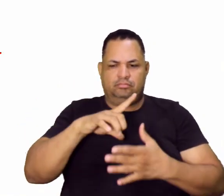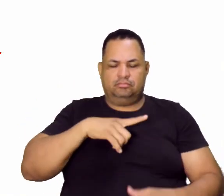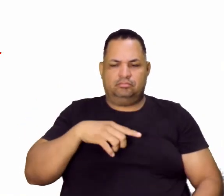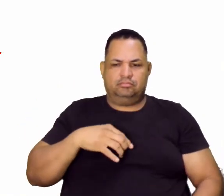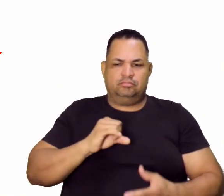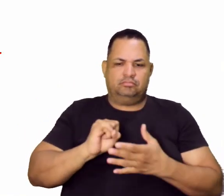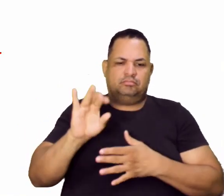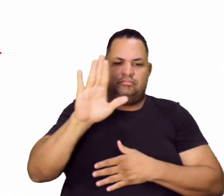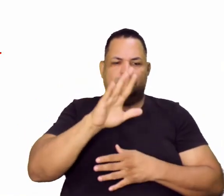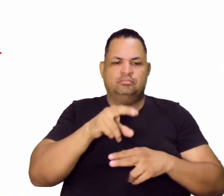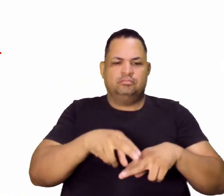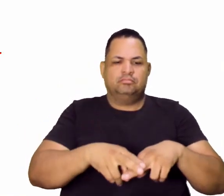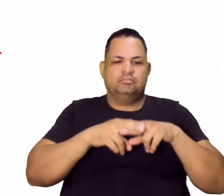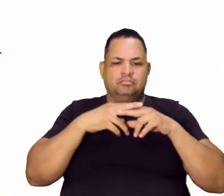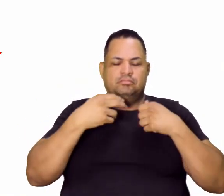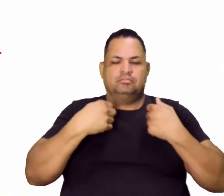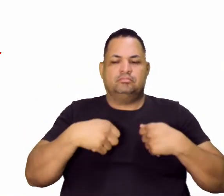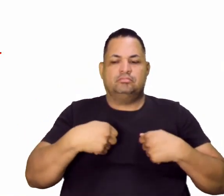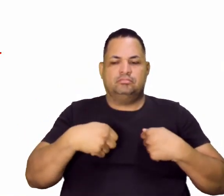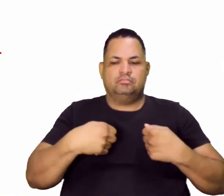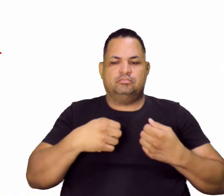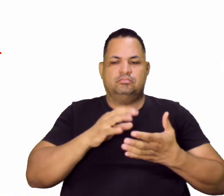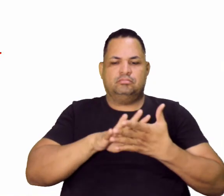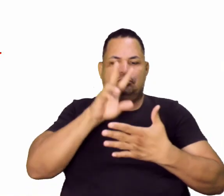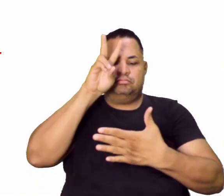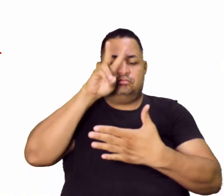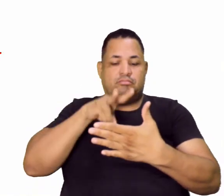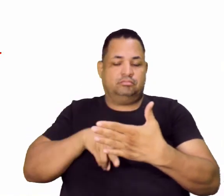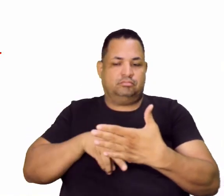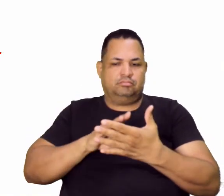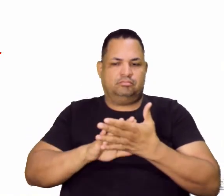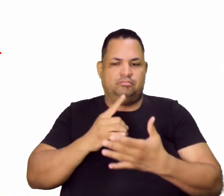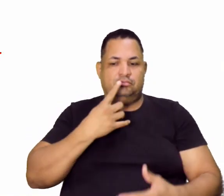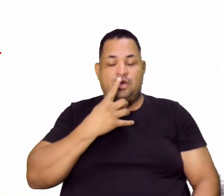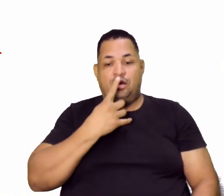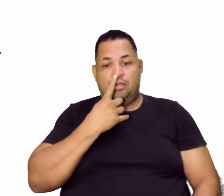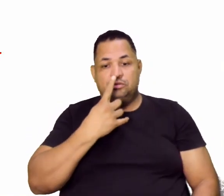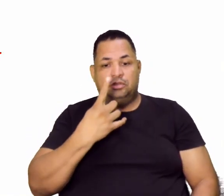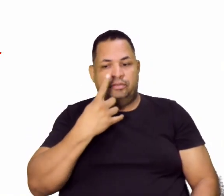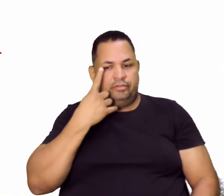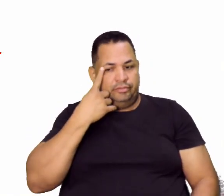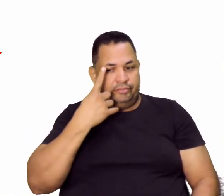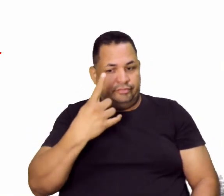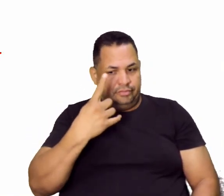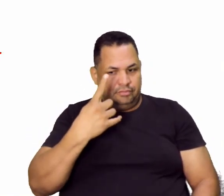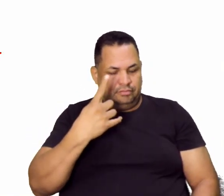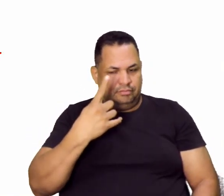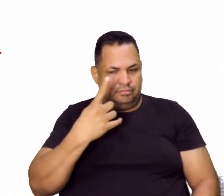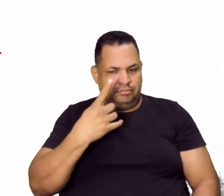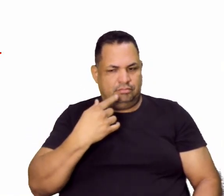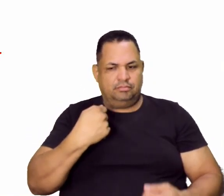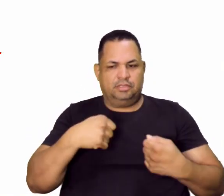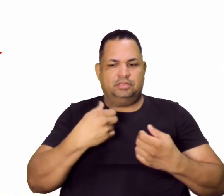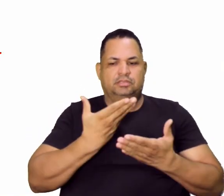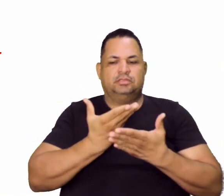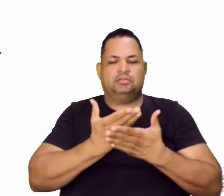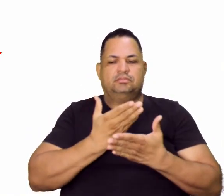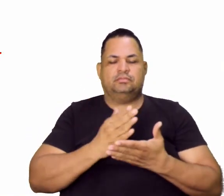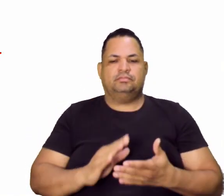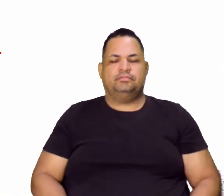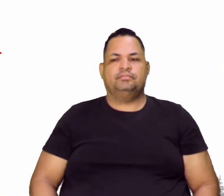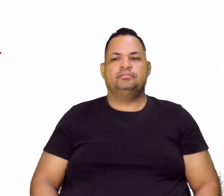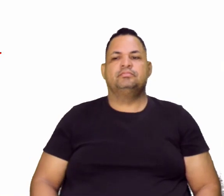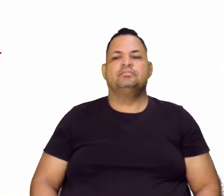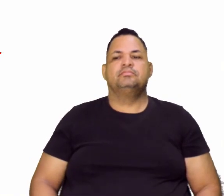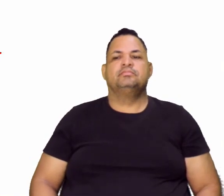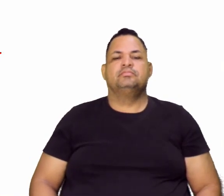parte. Por isso é tão necessário lê-las, né? Não só enxergar, sem fazer uma leitura interpretativa. Muito